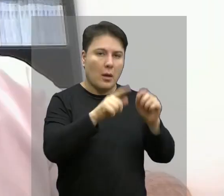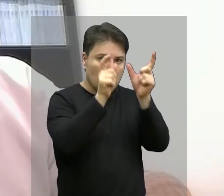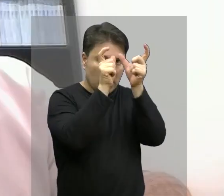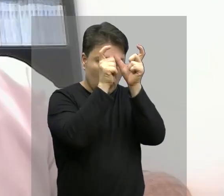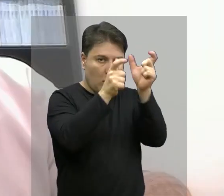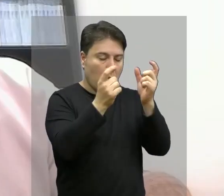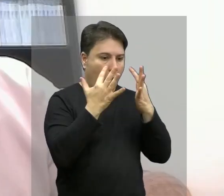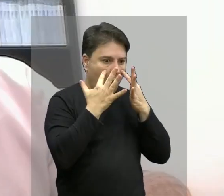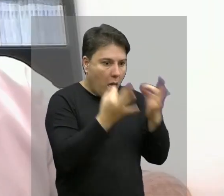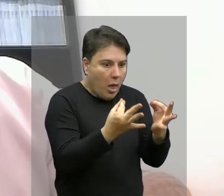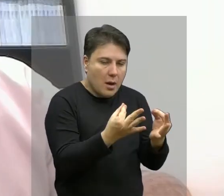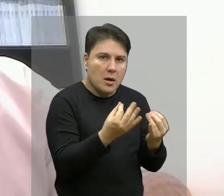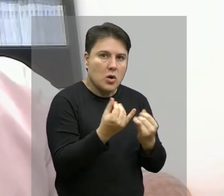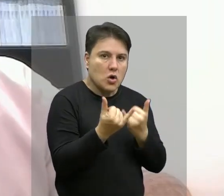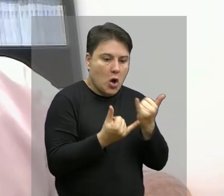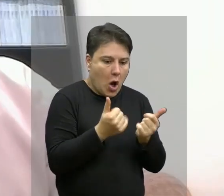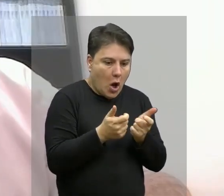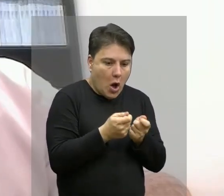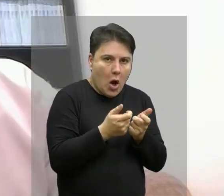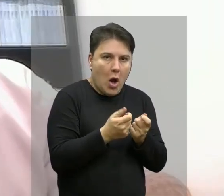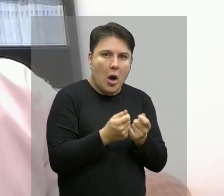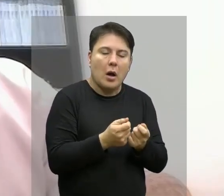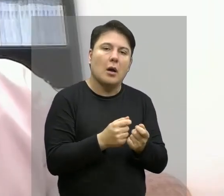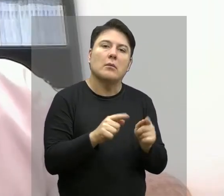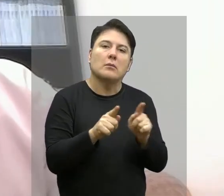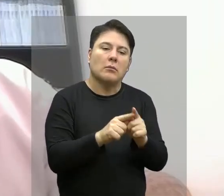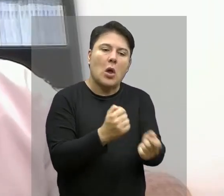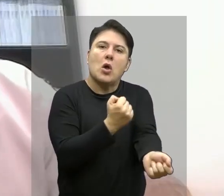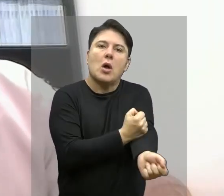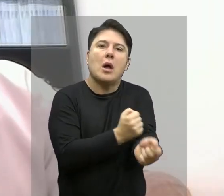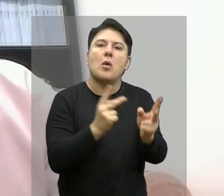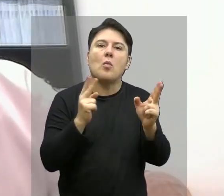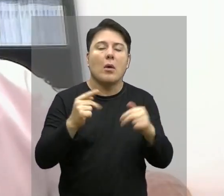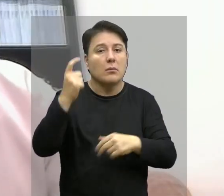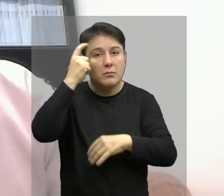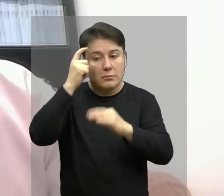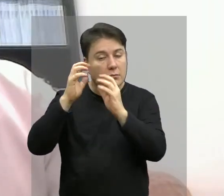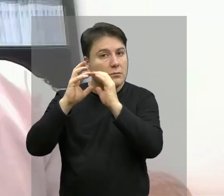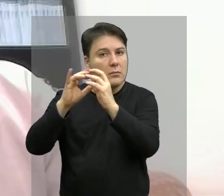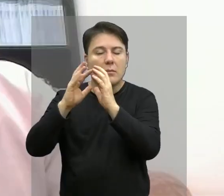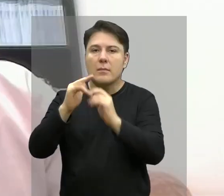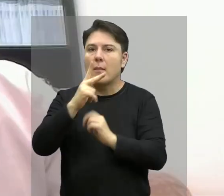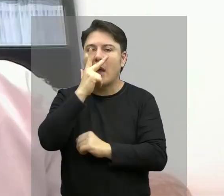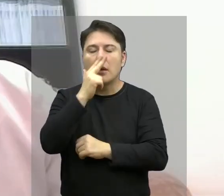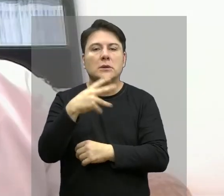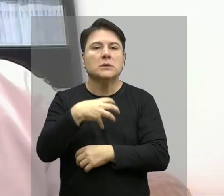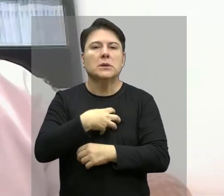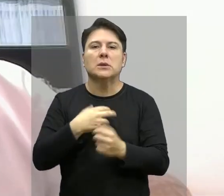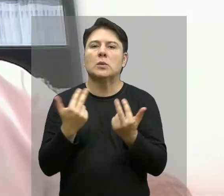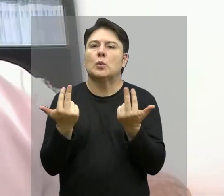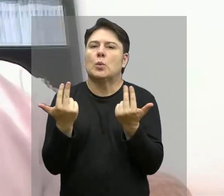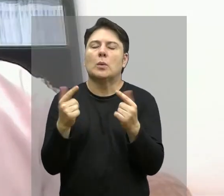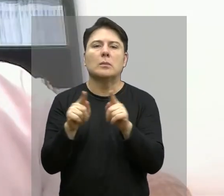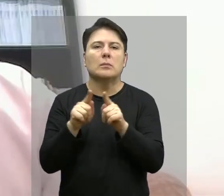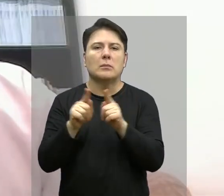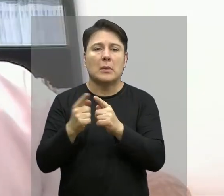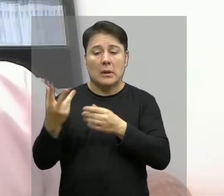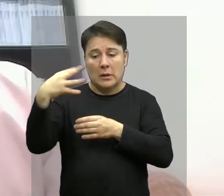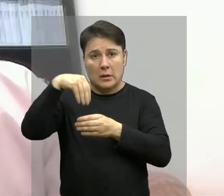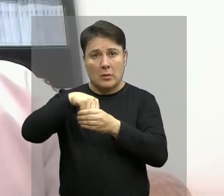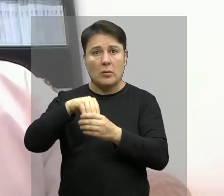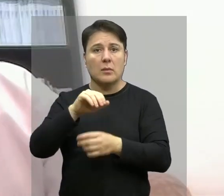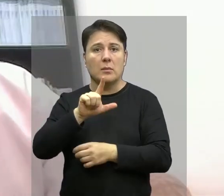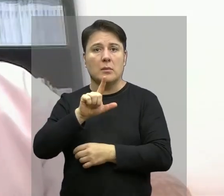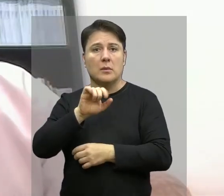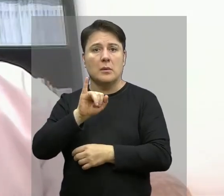jogo, ele é a mesma dependência. No cérebro é o mesmo efeito. Mesmo lá o sistema límbico, né, que